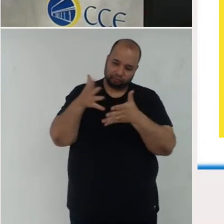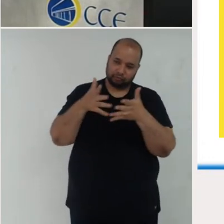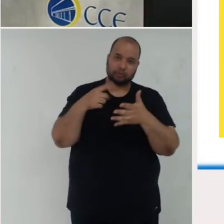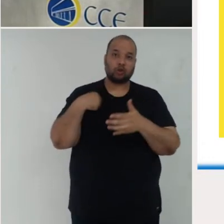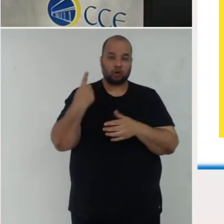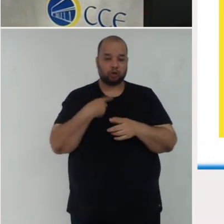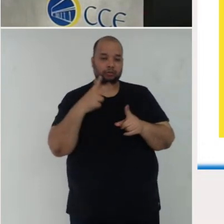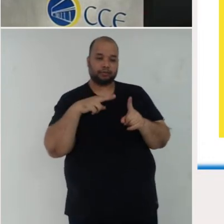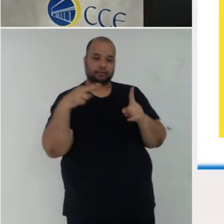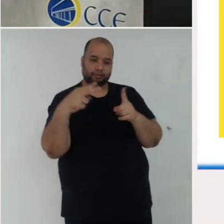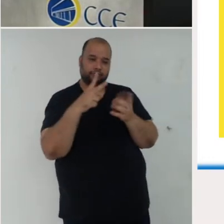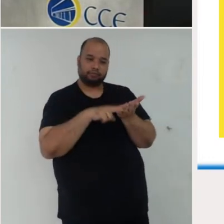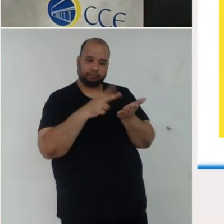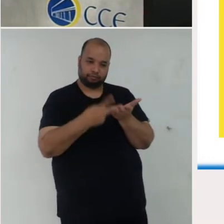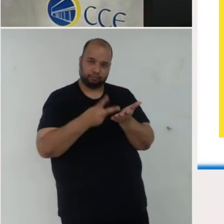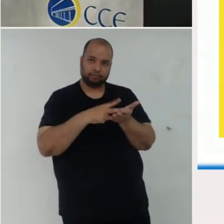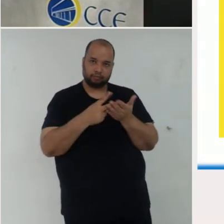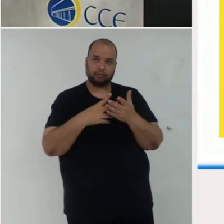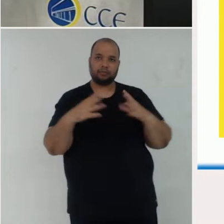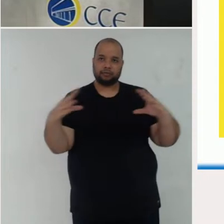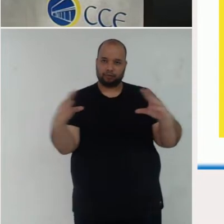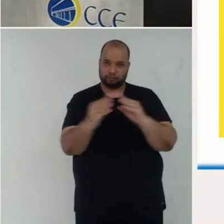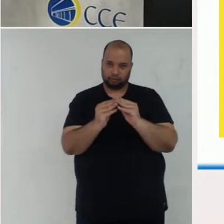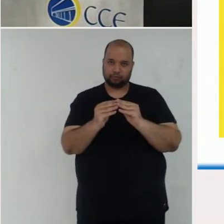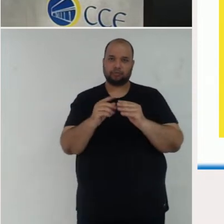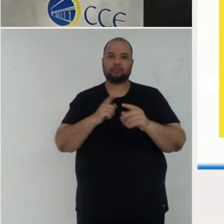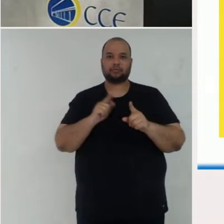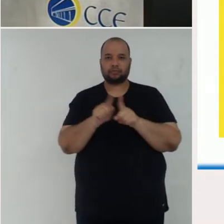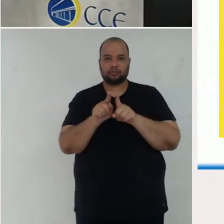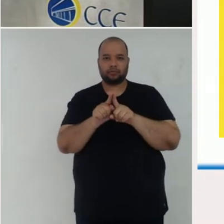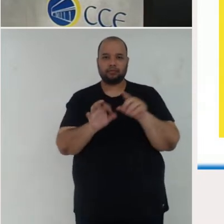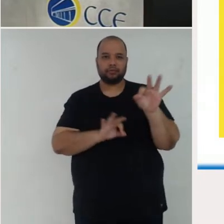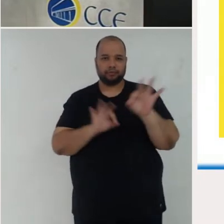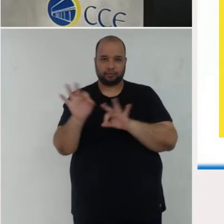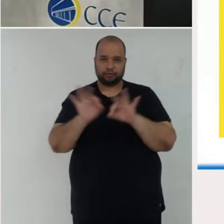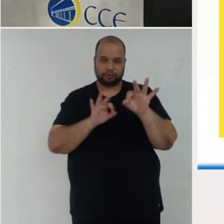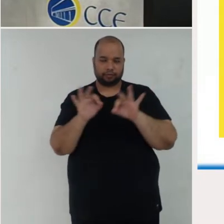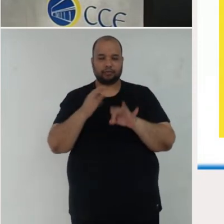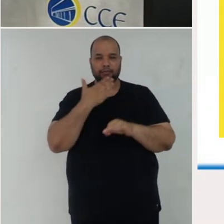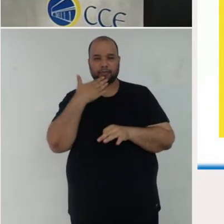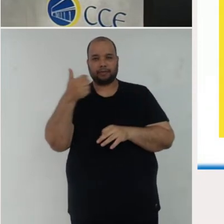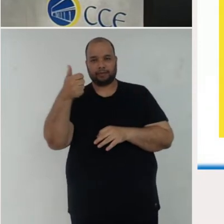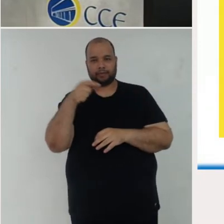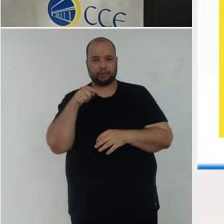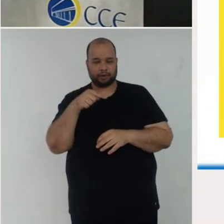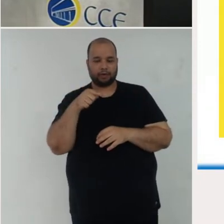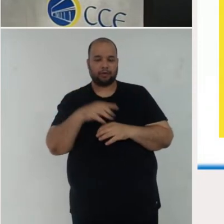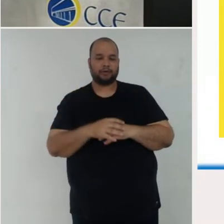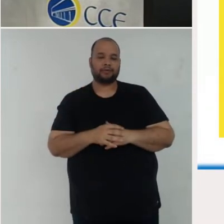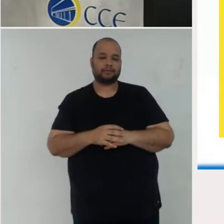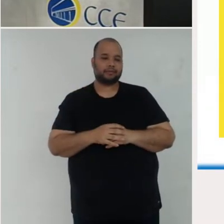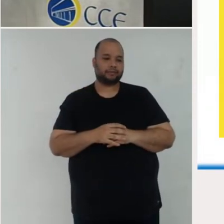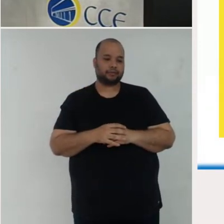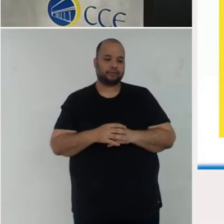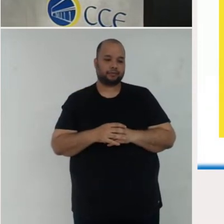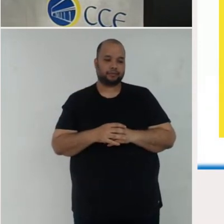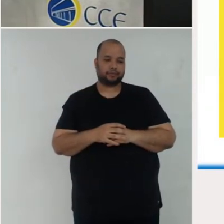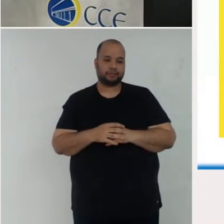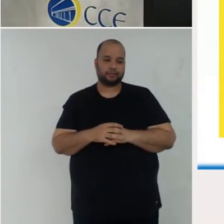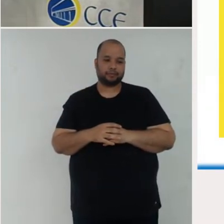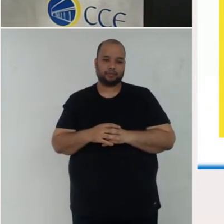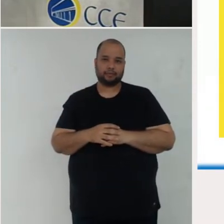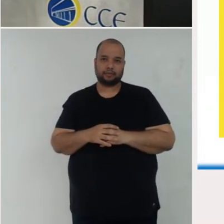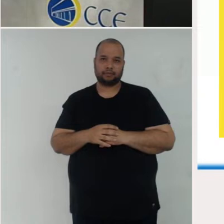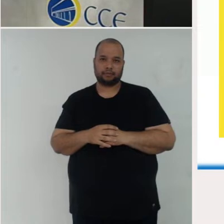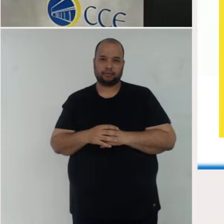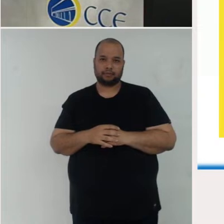numa perspectiva de tradução sintética, até para que os textos sejam mais viáveis de serem consumidos em língua de